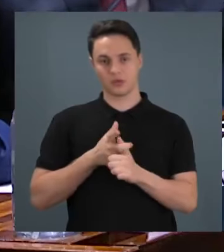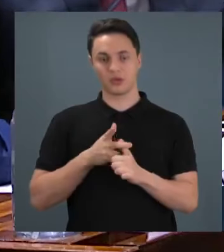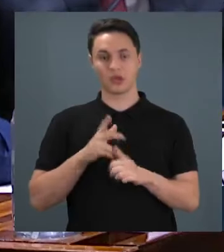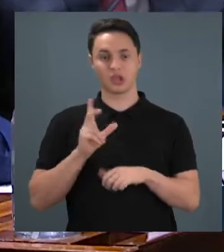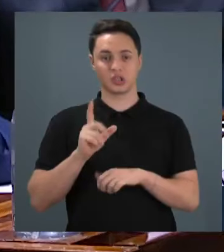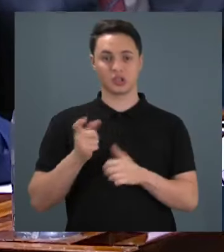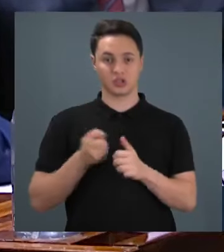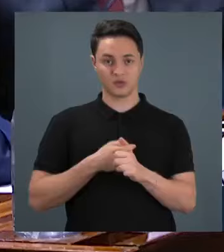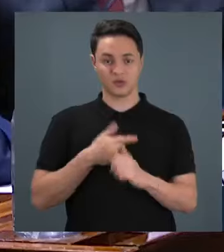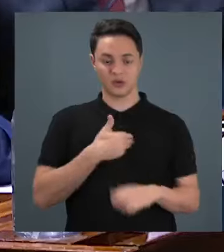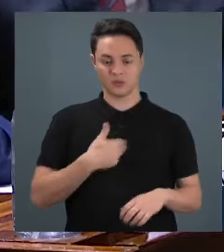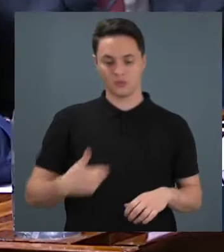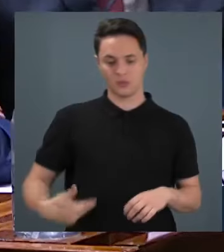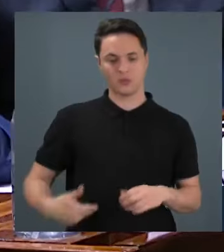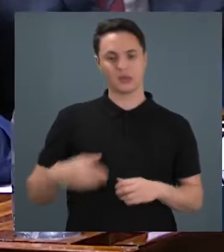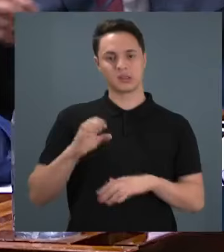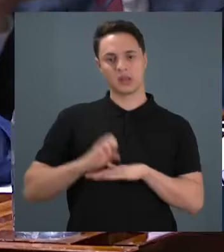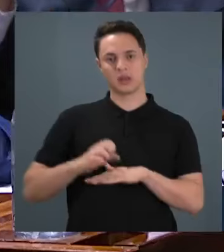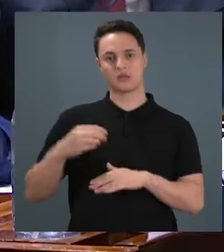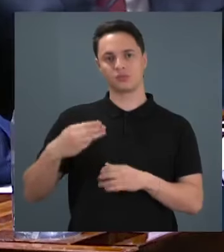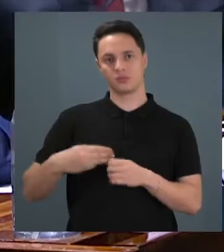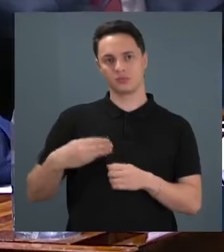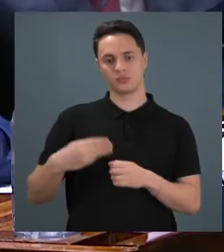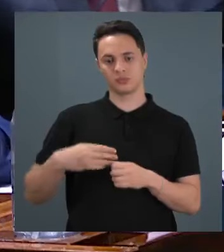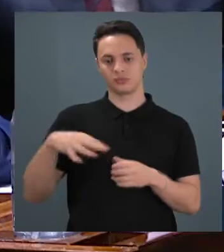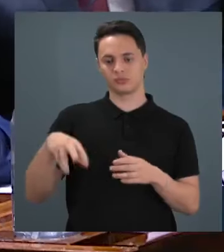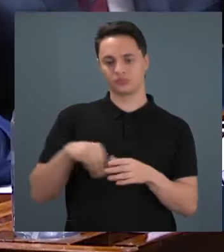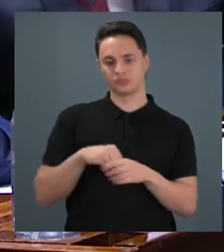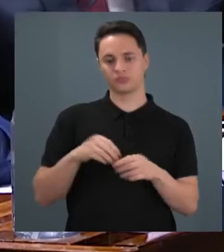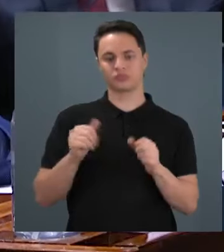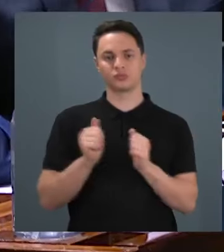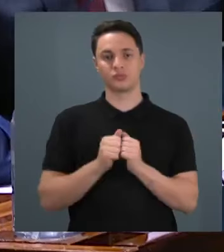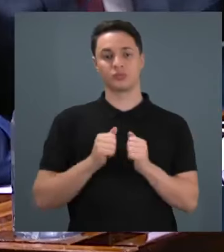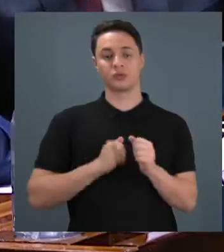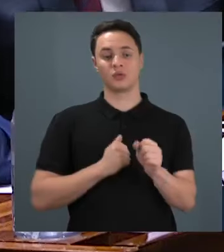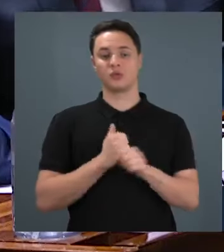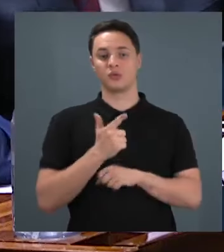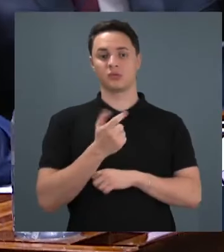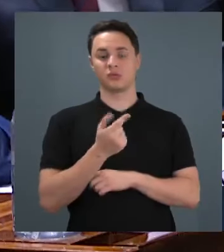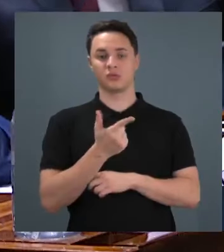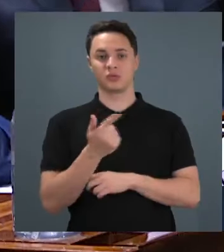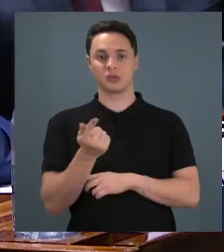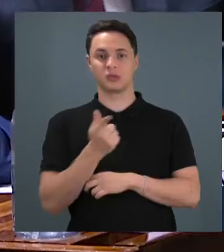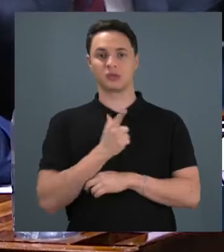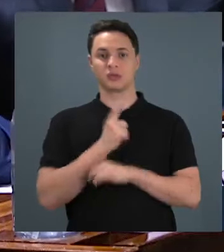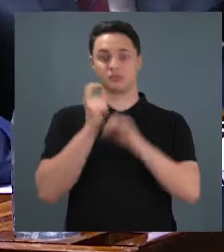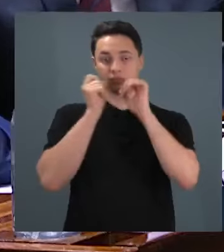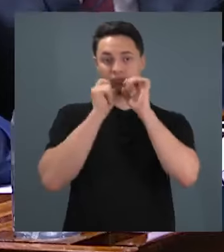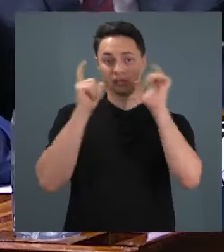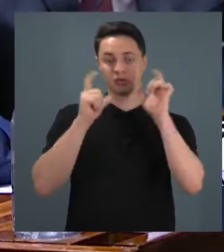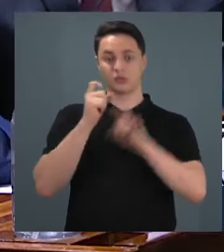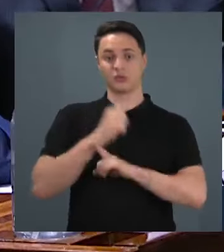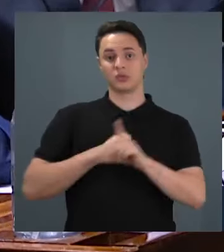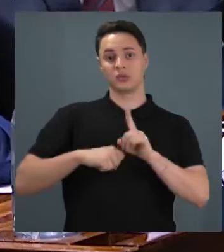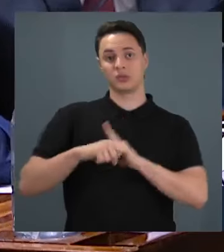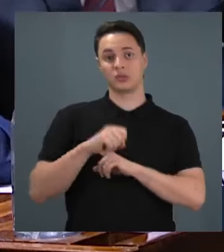municípios, introduziu um dispositivo que diz que a partir de 27, chama a atenção da sociedade